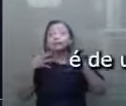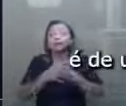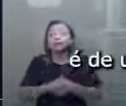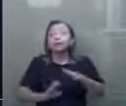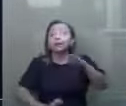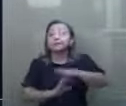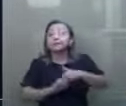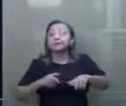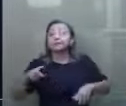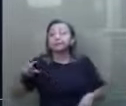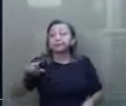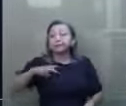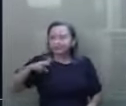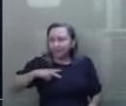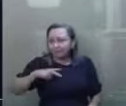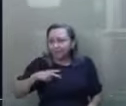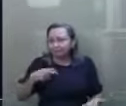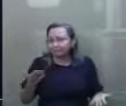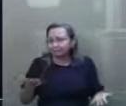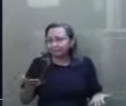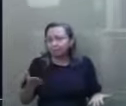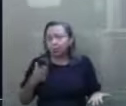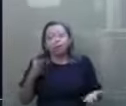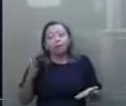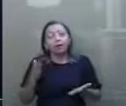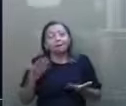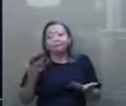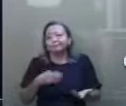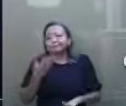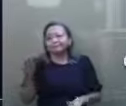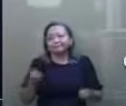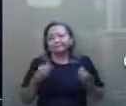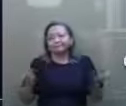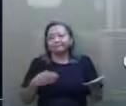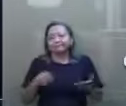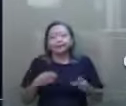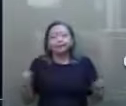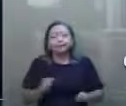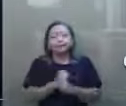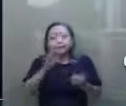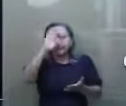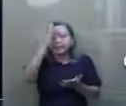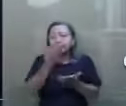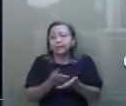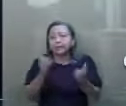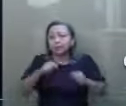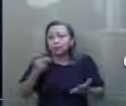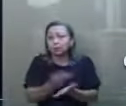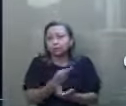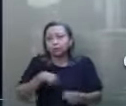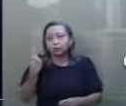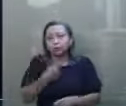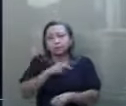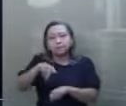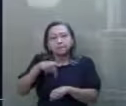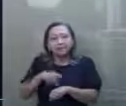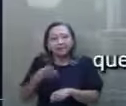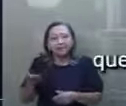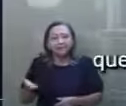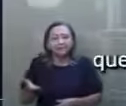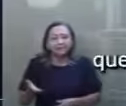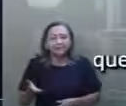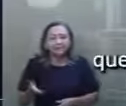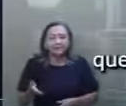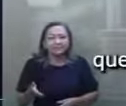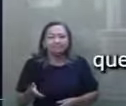empresa privada. Ou seja, algo absolutamente inacreditável que possa acontecer em nosso país,